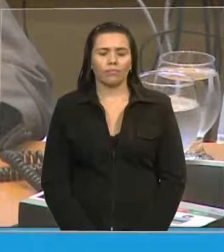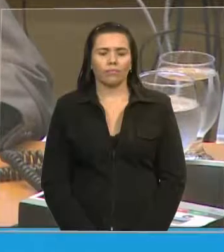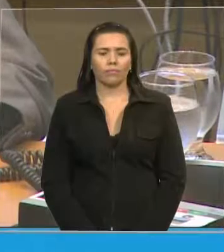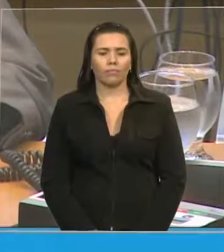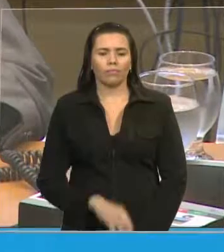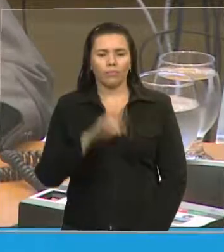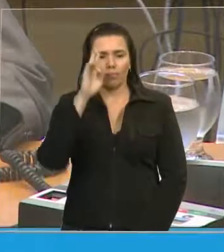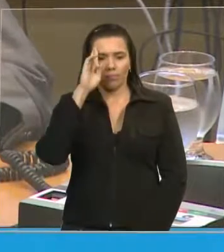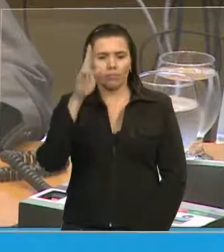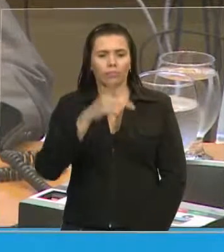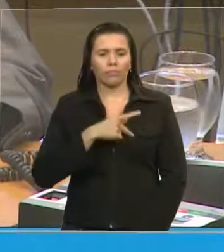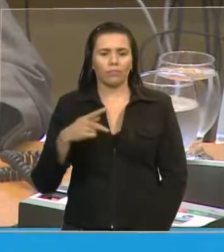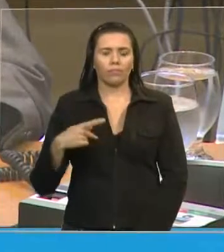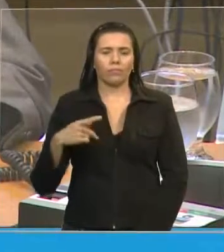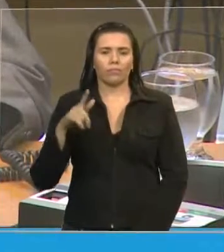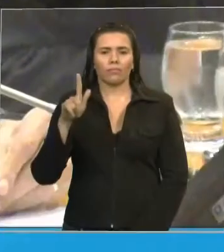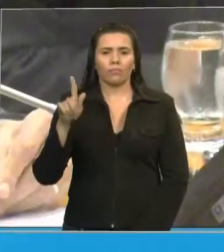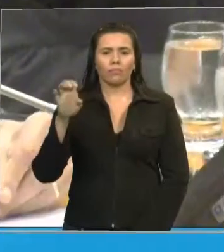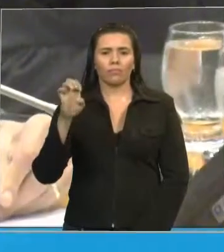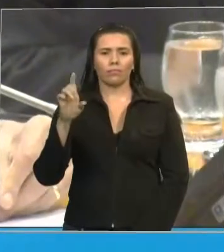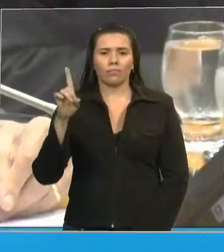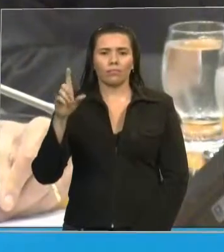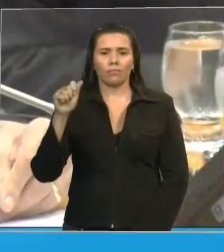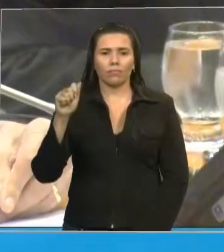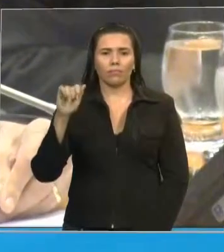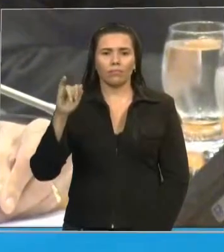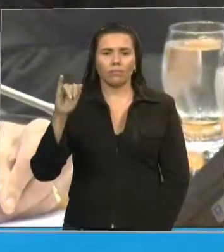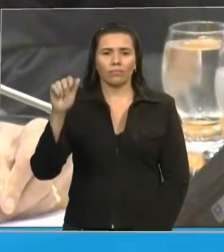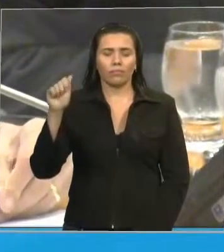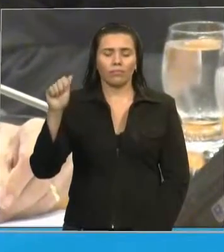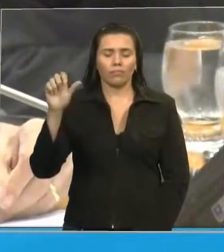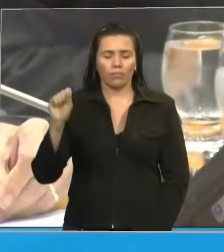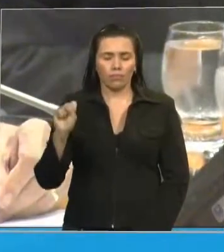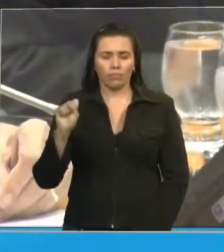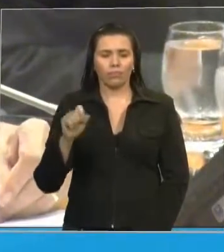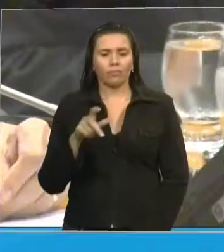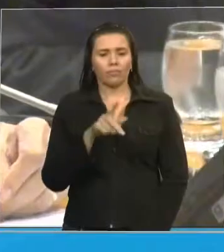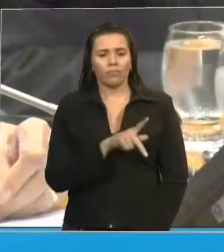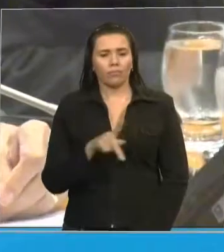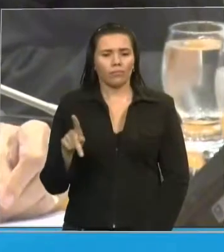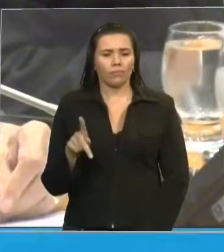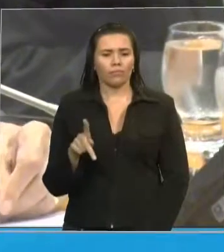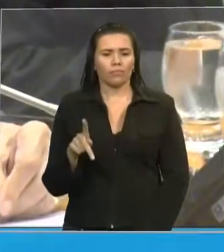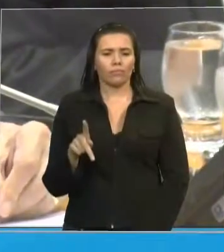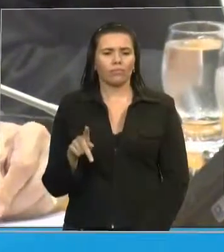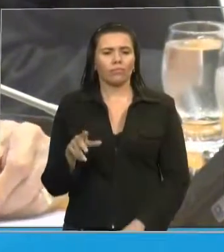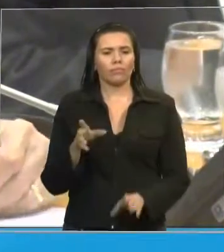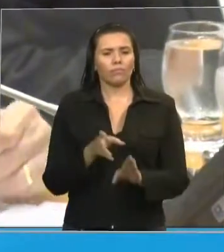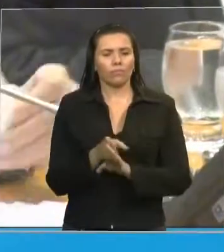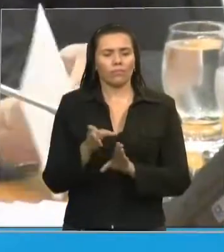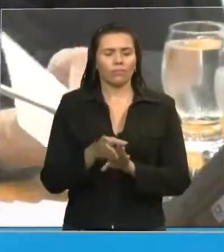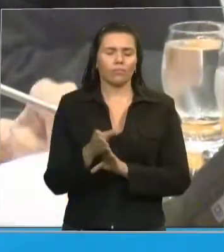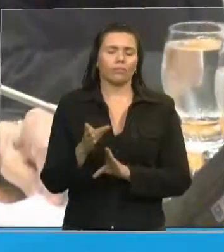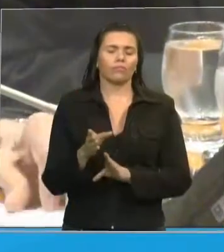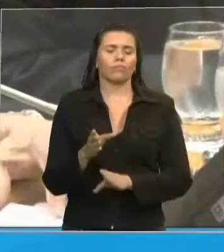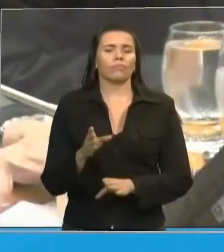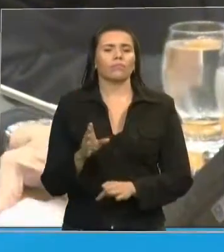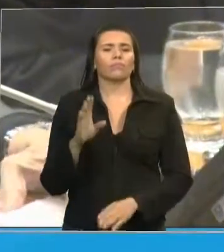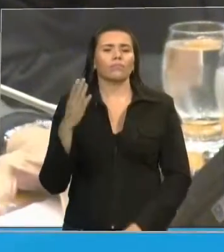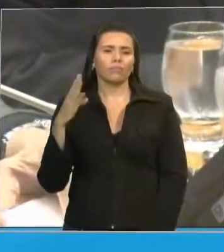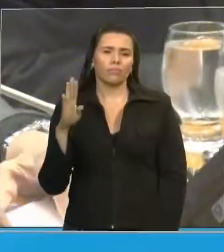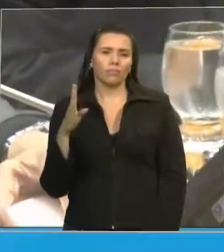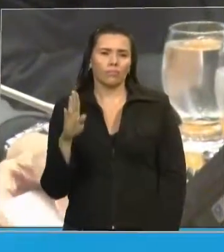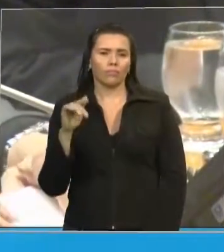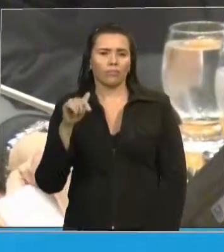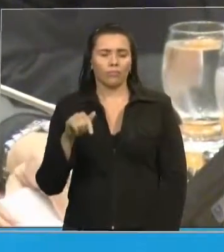Senhor pastor Jedaias Azevedo, presidente do Conselho Batista, presidente da Igreja Batista do Olho d'Água.